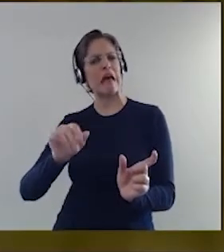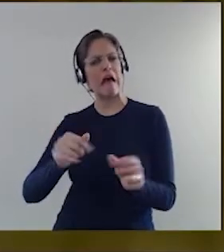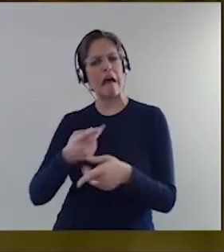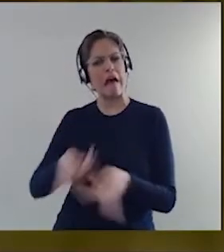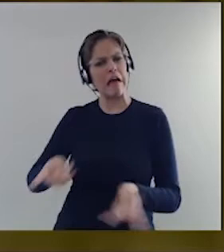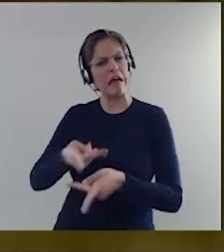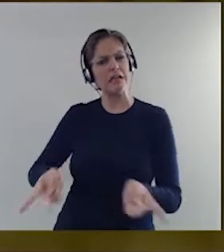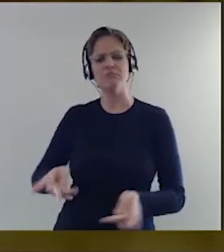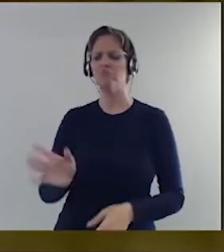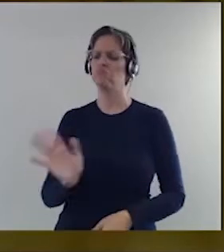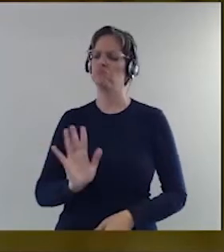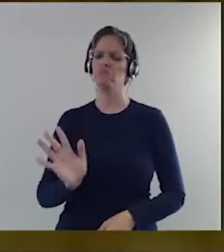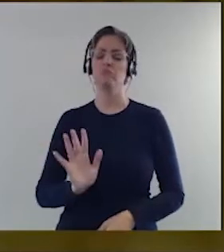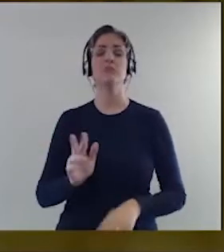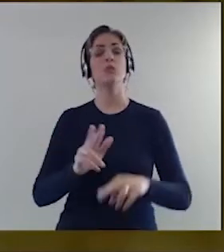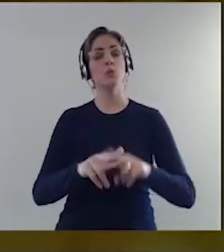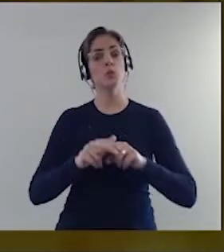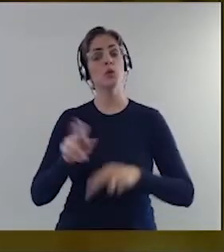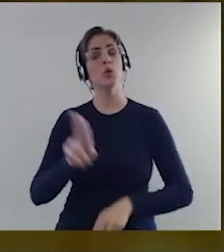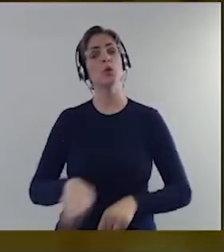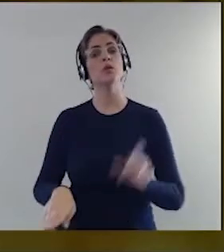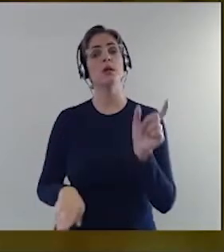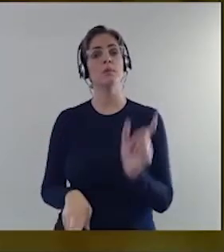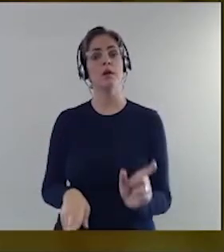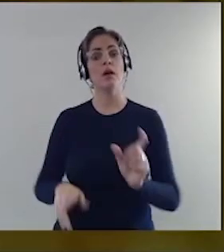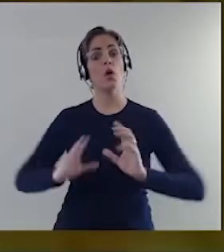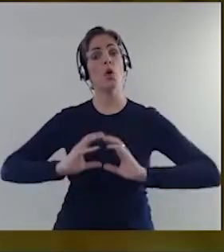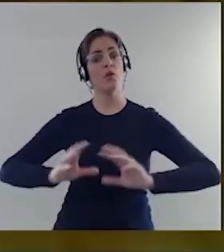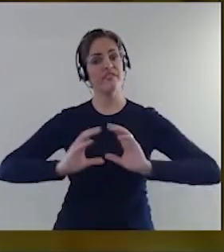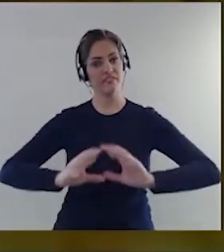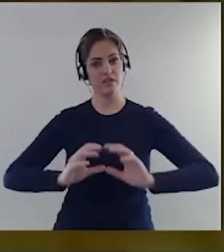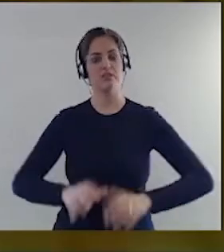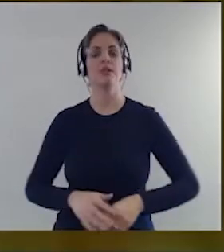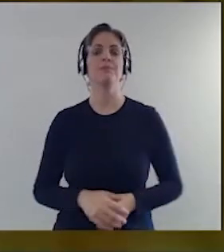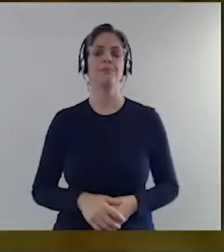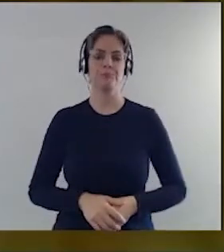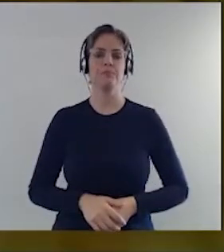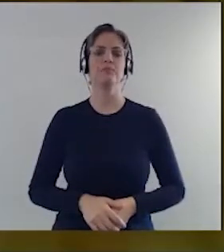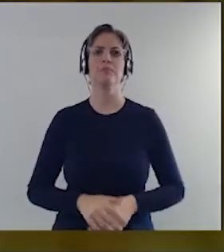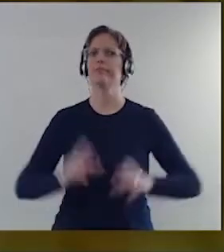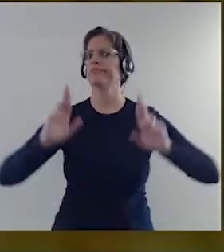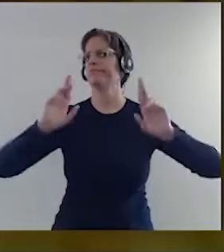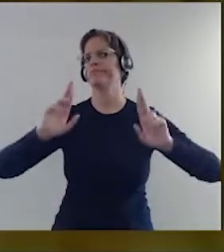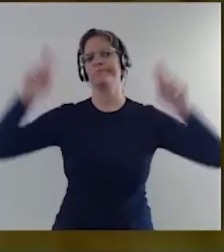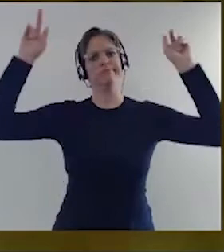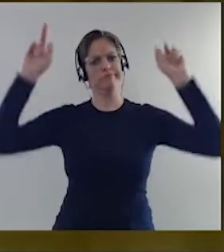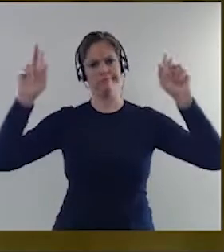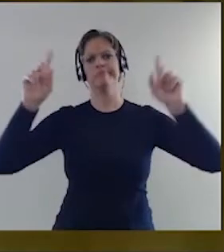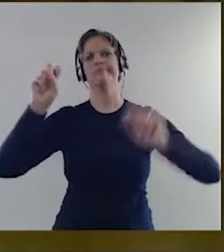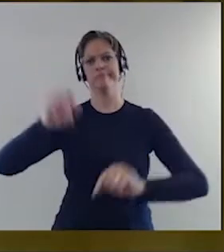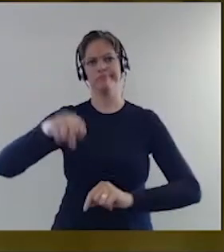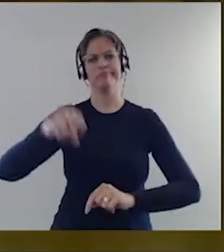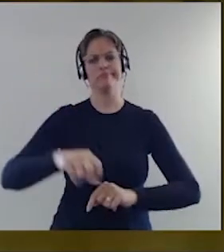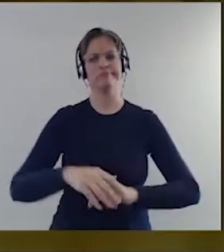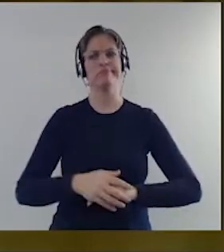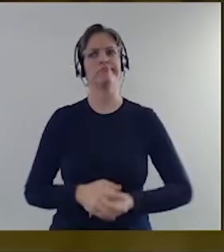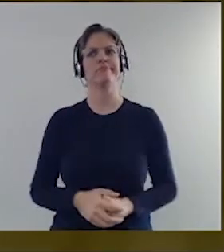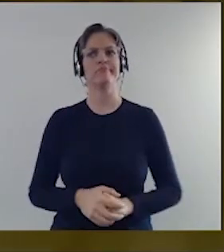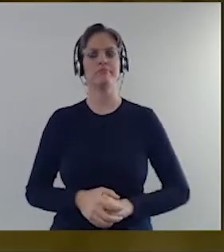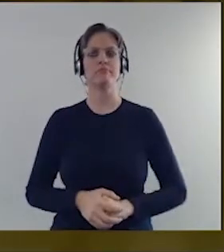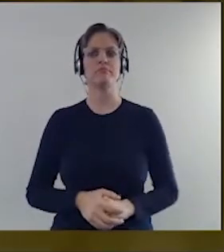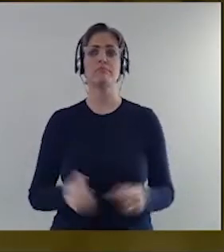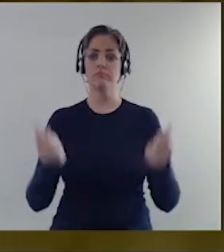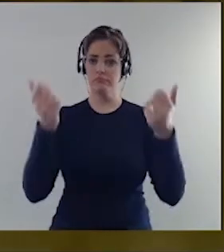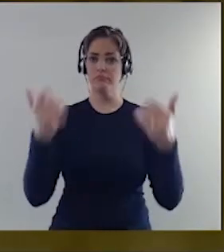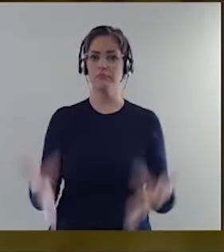havendo a recomendação da utilização da expressão convivência. É enorme a diferença. Para facilitar o entendimento,